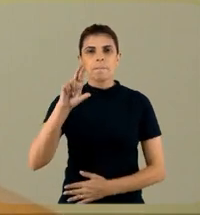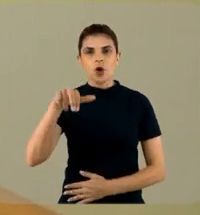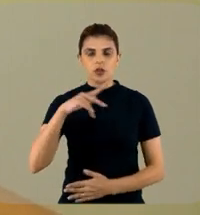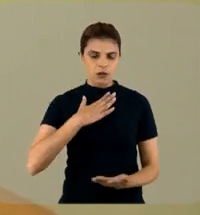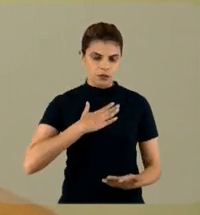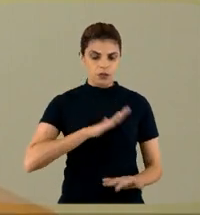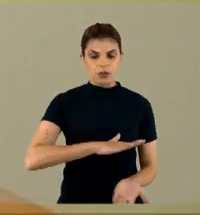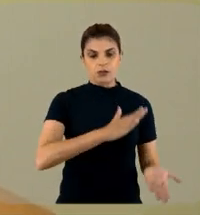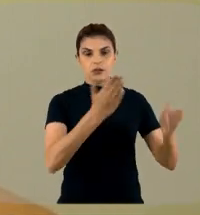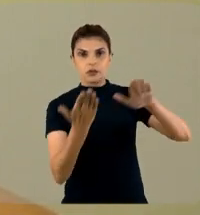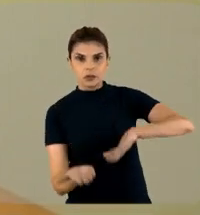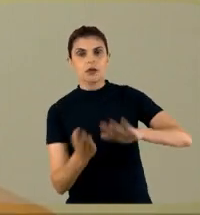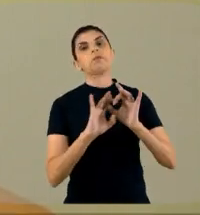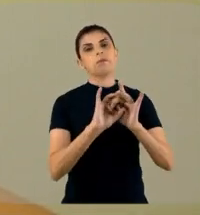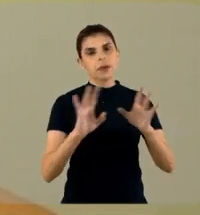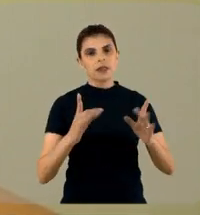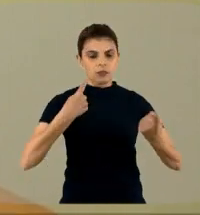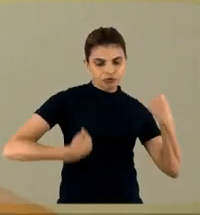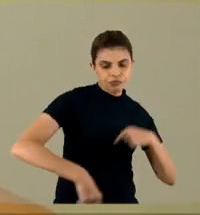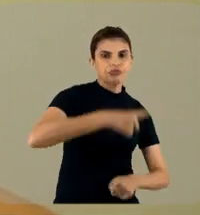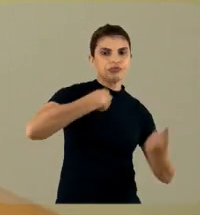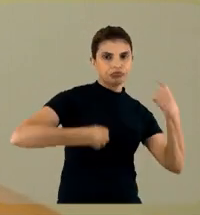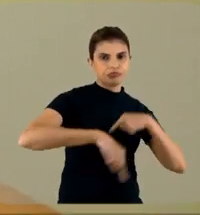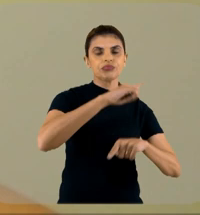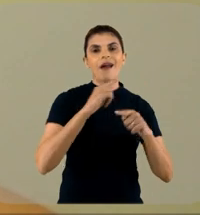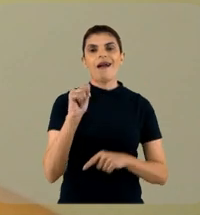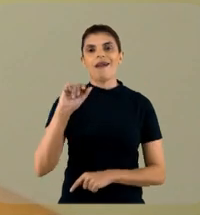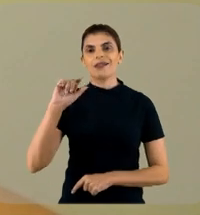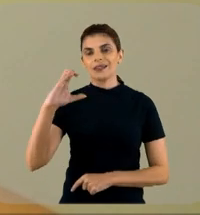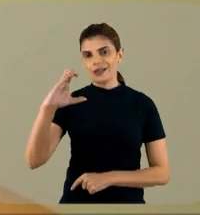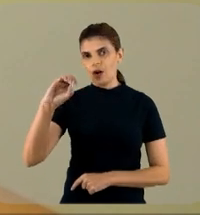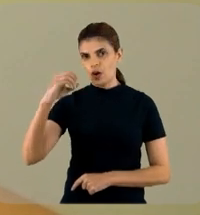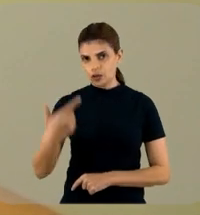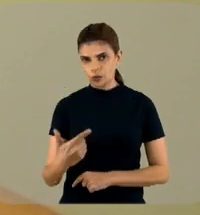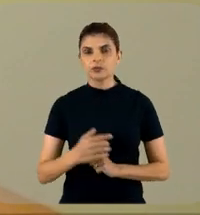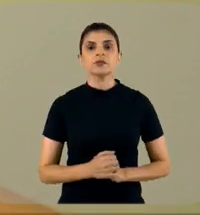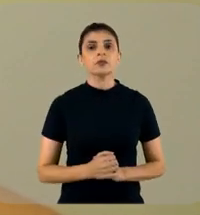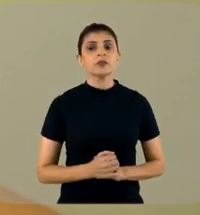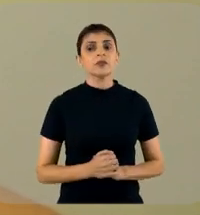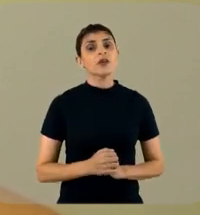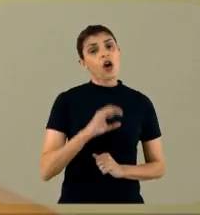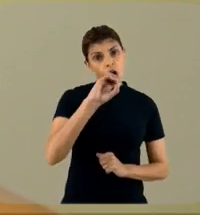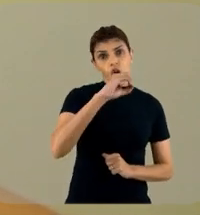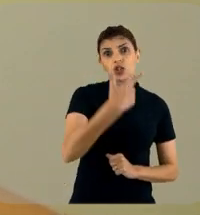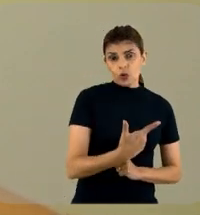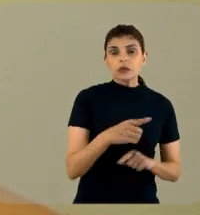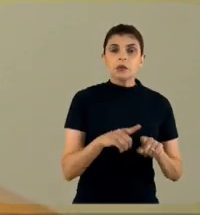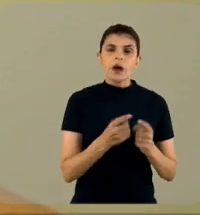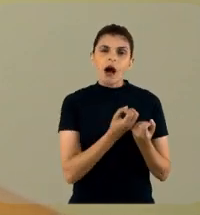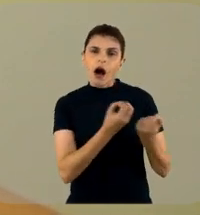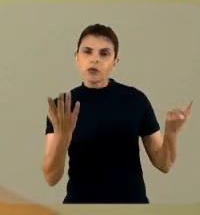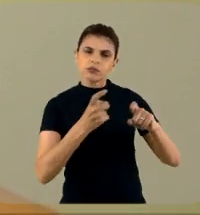paciente eh fica de bruços por permitir um eh a melhoria do fluxo eh de oxigênio eh no outro lado também